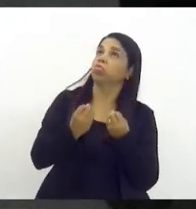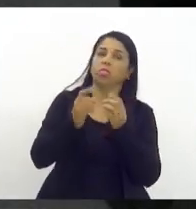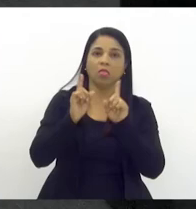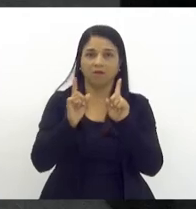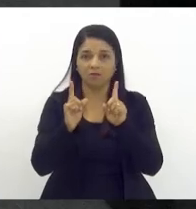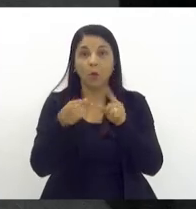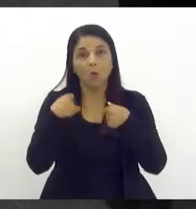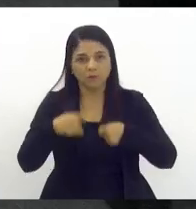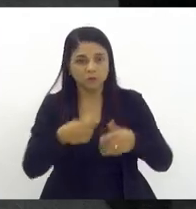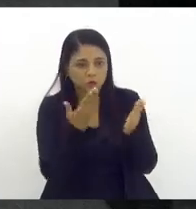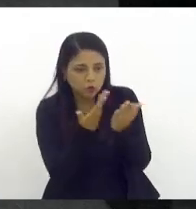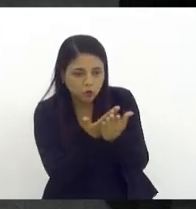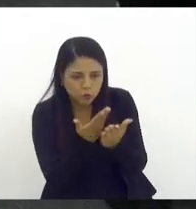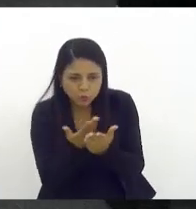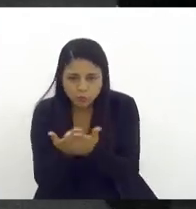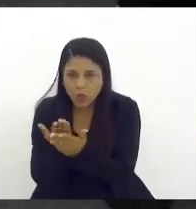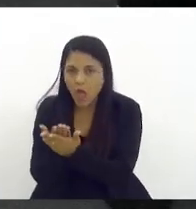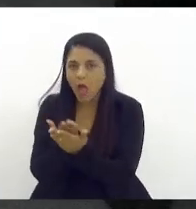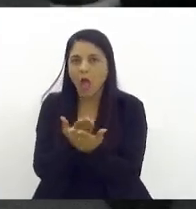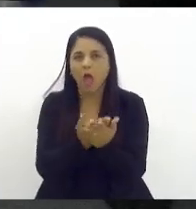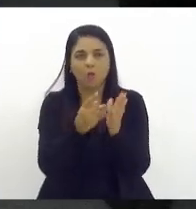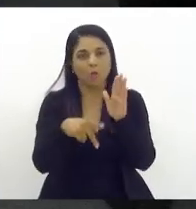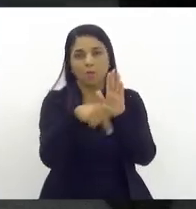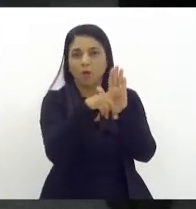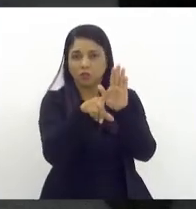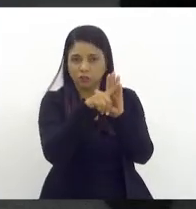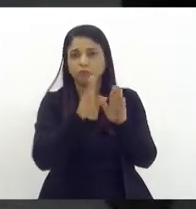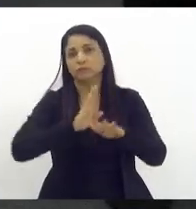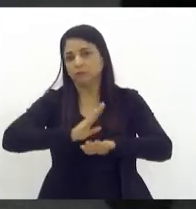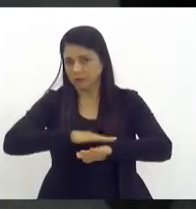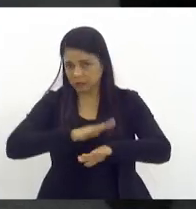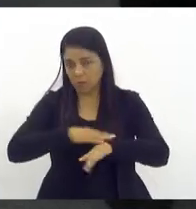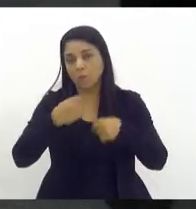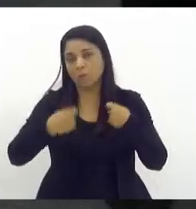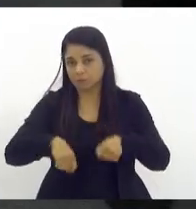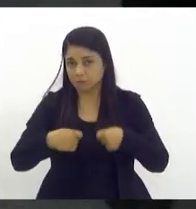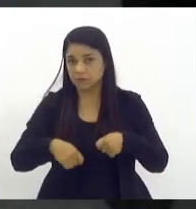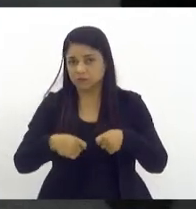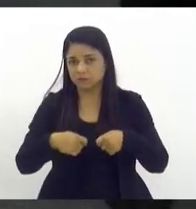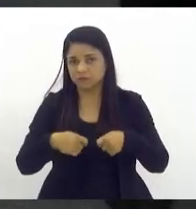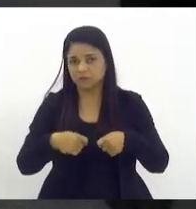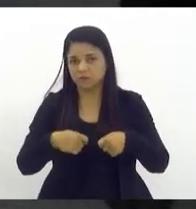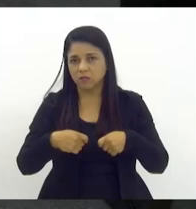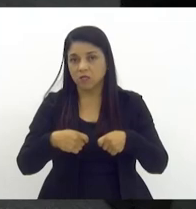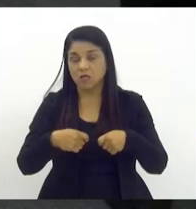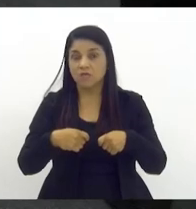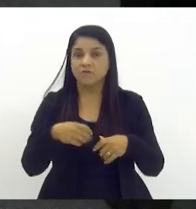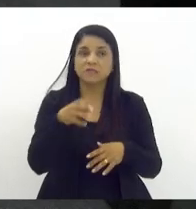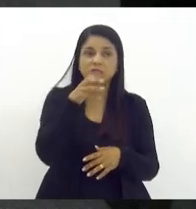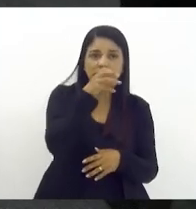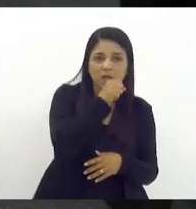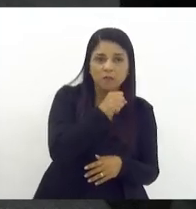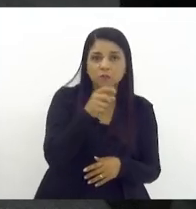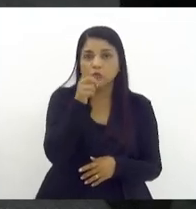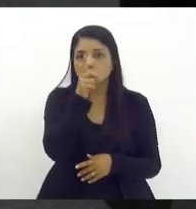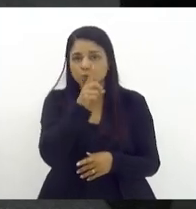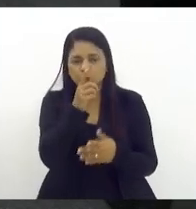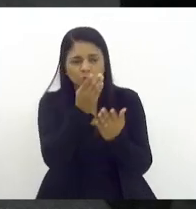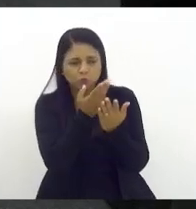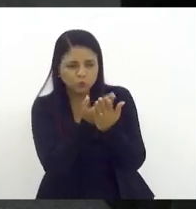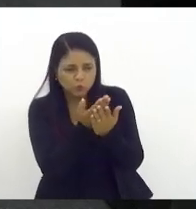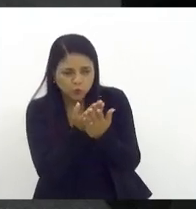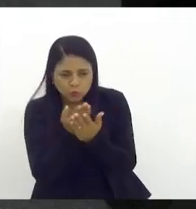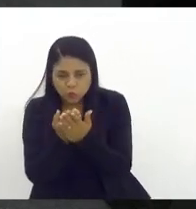as emendas. Isso leva tempo. E, em geral, faço sempre no final de semana.